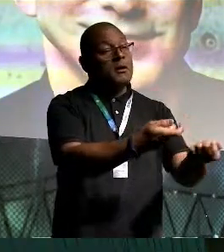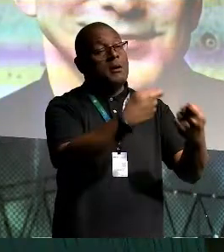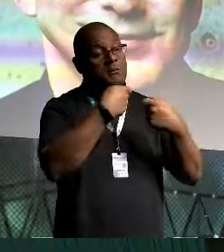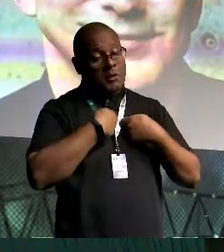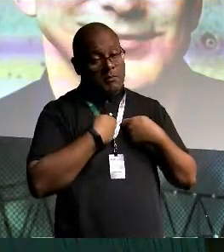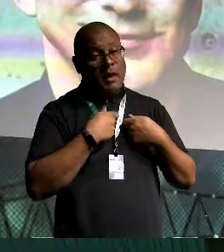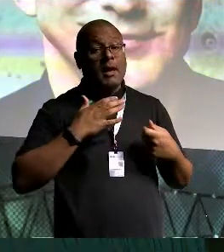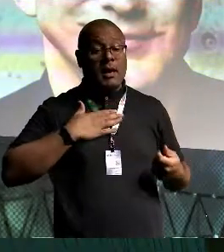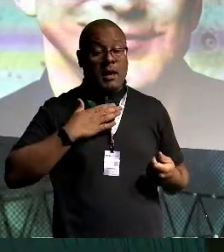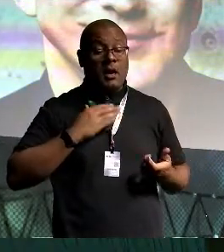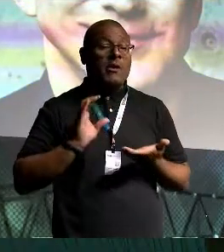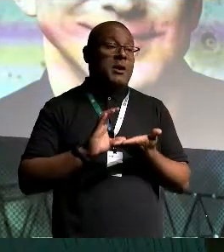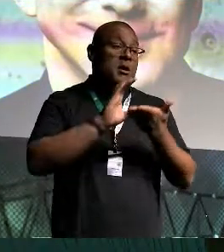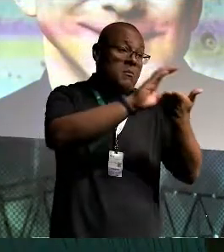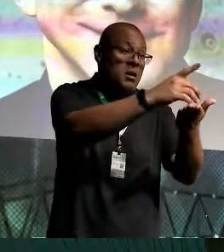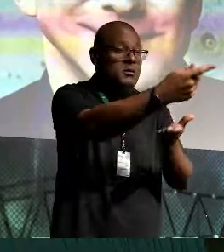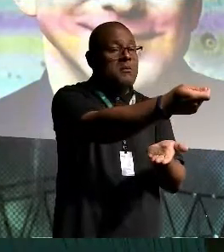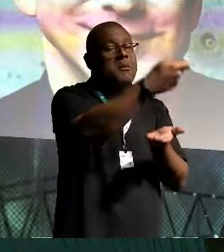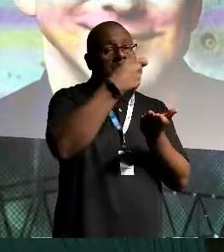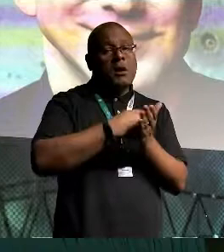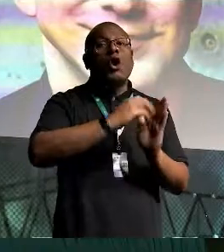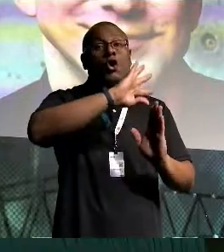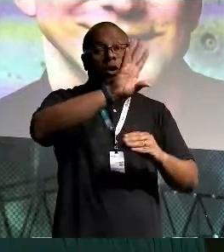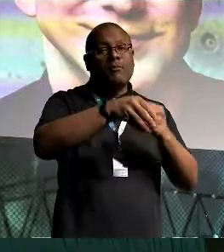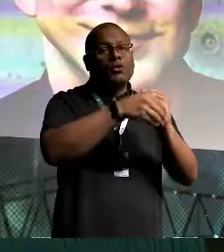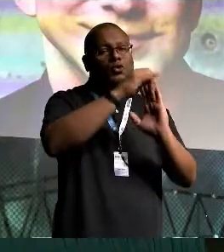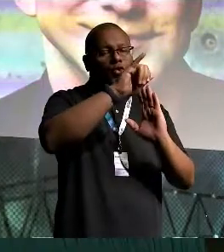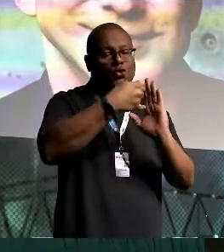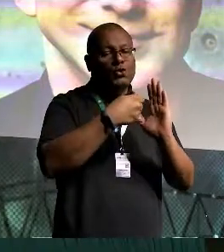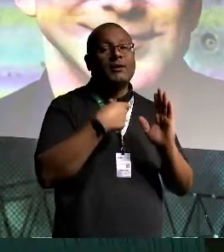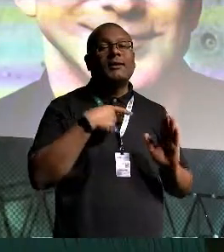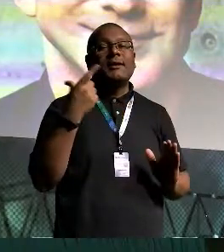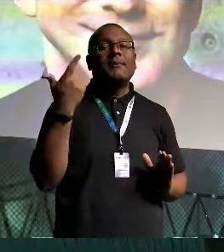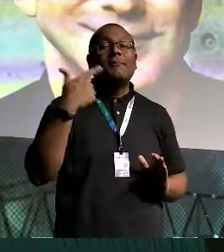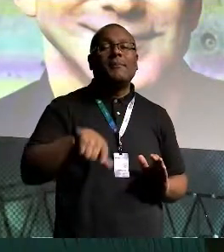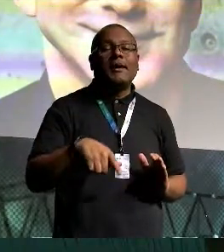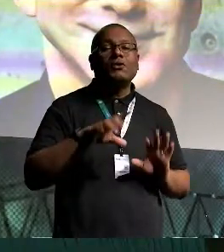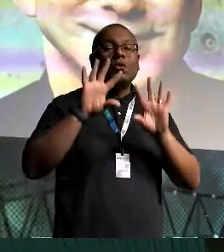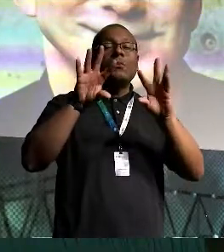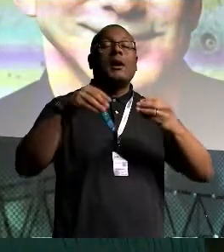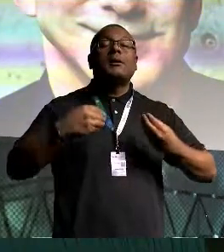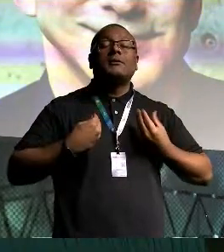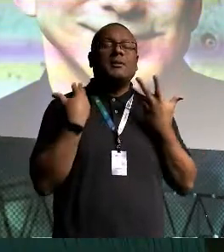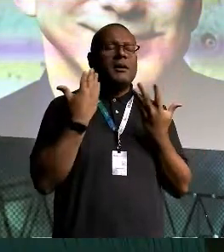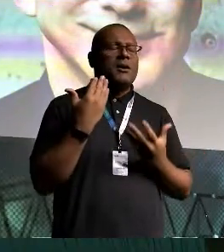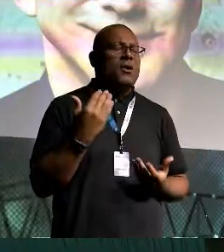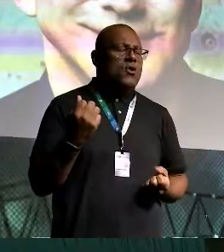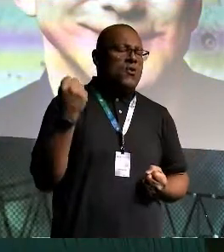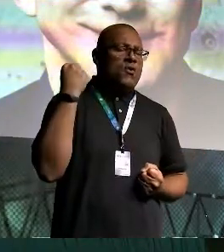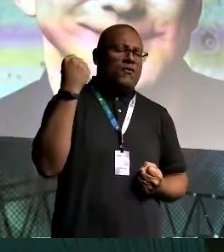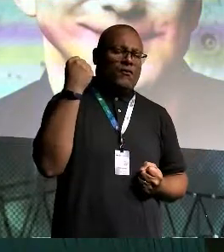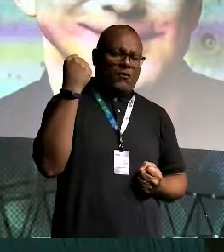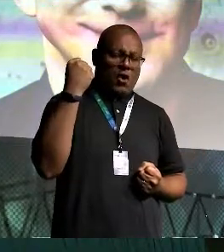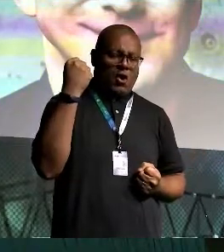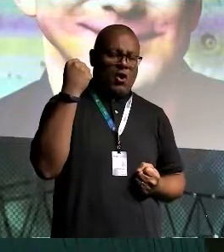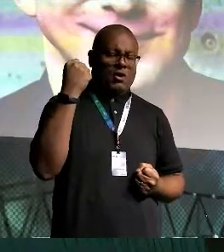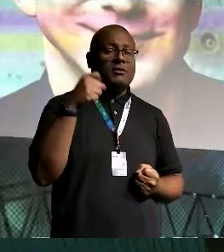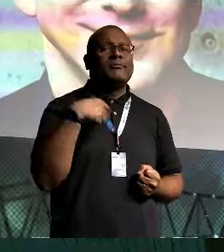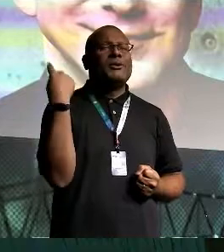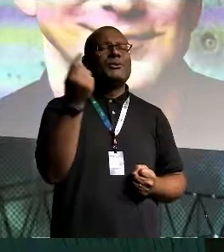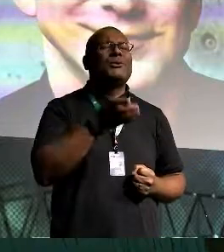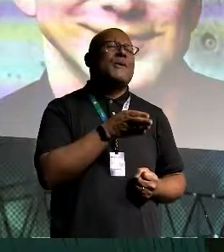ou tomadores de crédito. E aqui a gente traz também mais uma inspiração muito forte, também